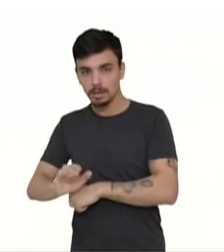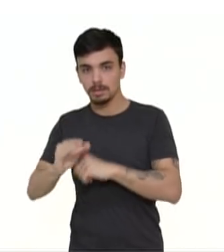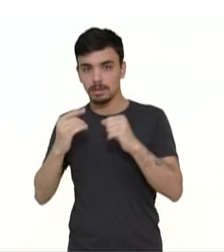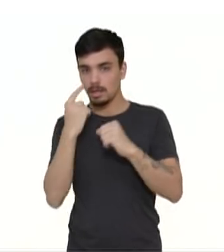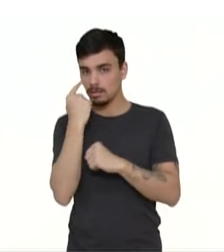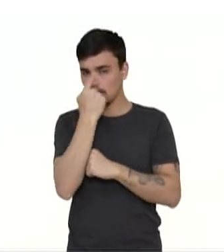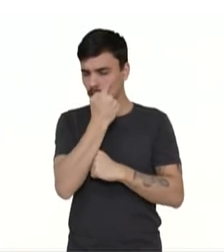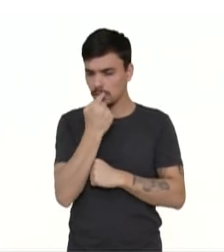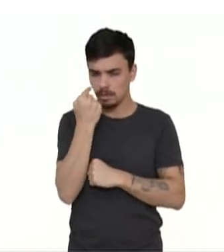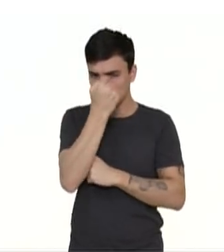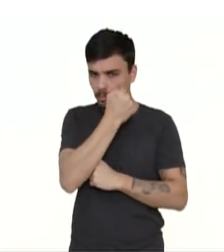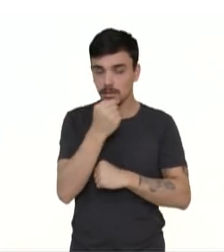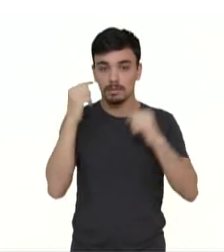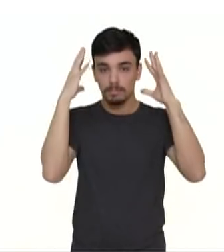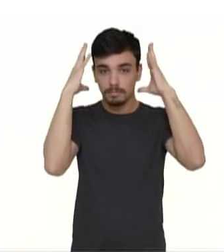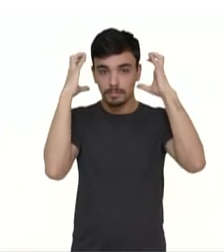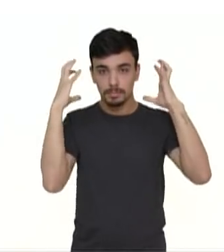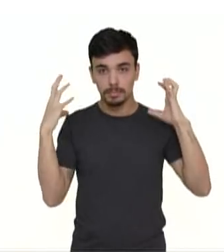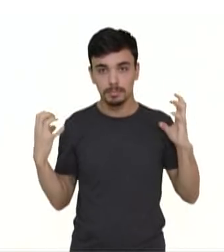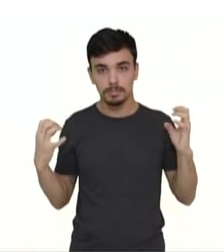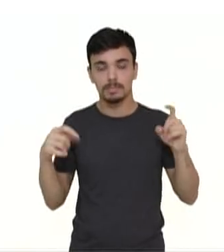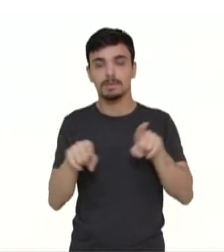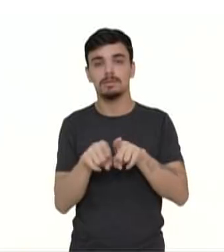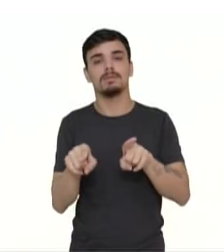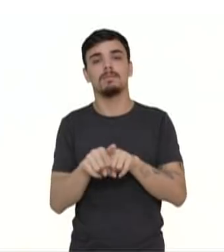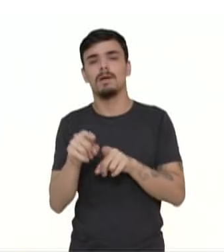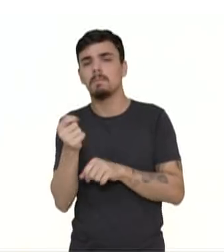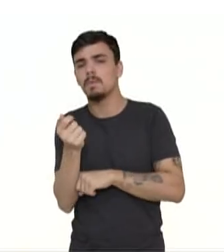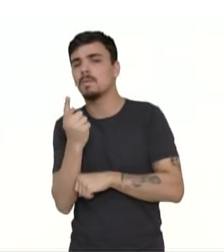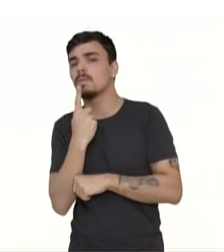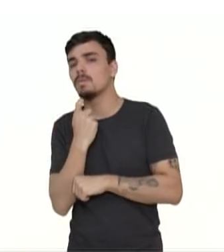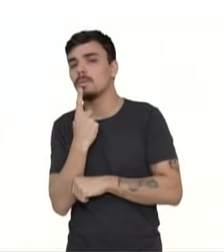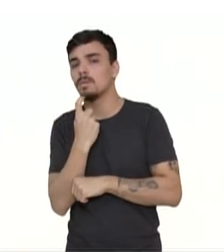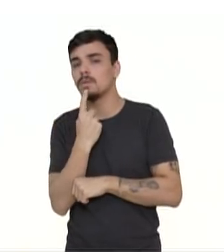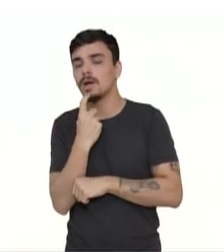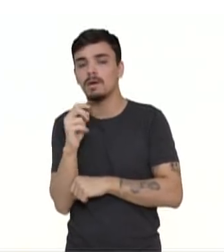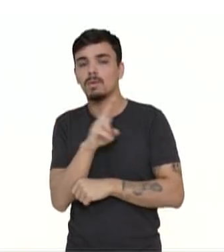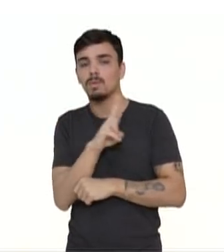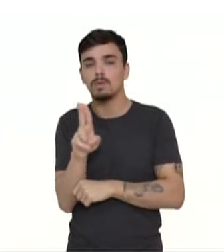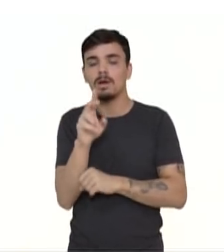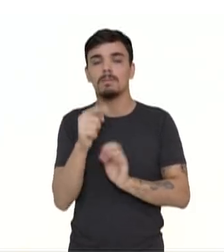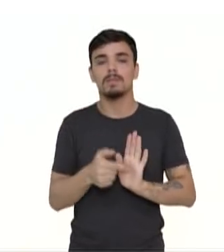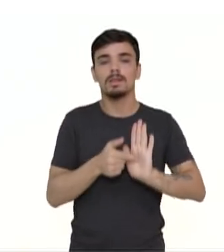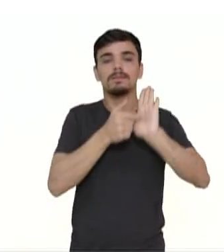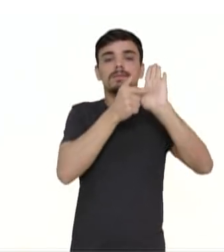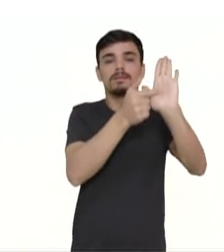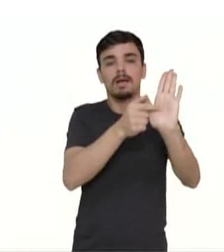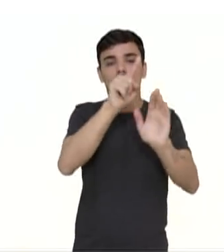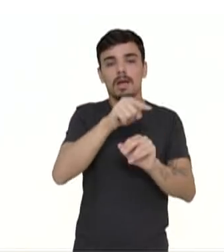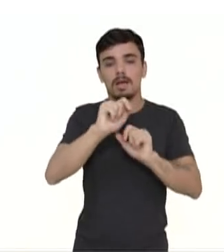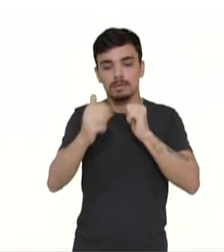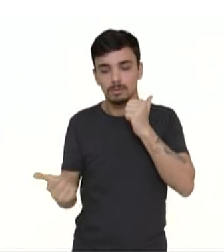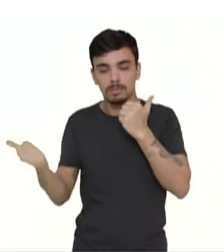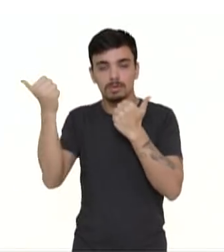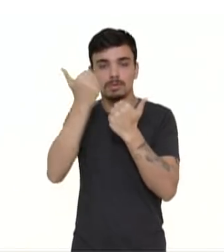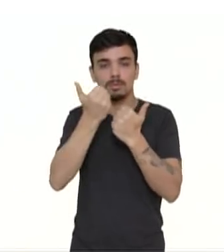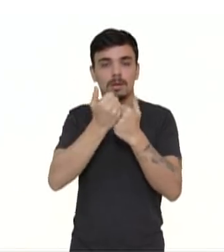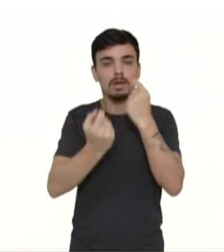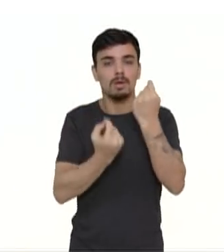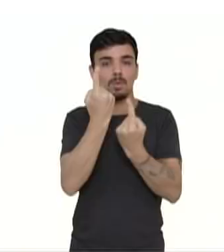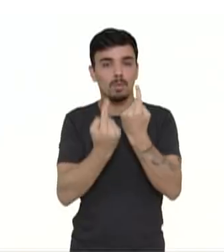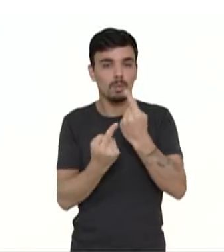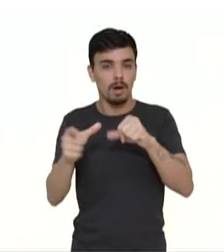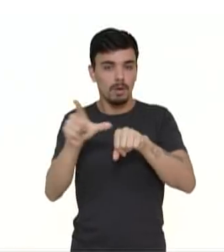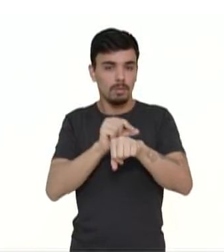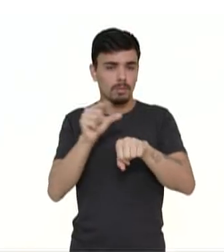cabelos excessivamente crespos, meio arruivados. A palavra em destaque poderia ser substituída por qual advérbio